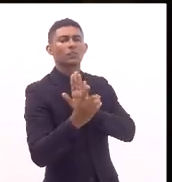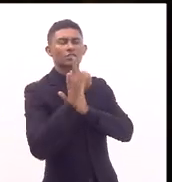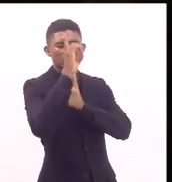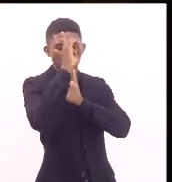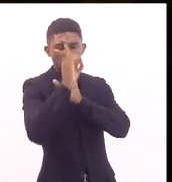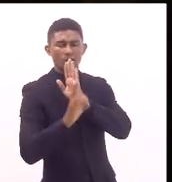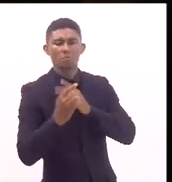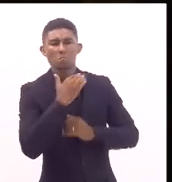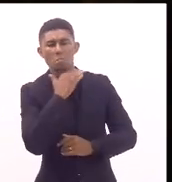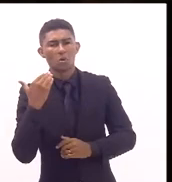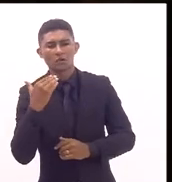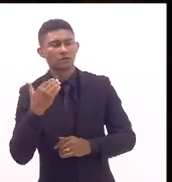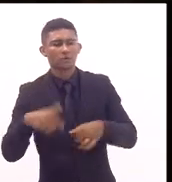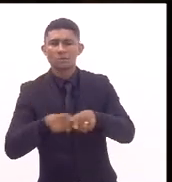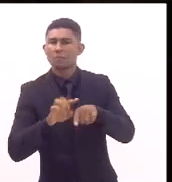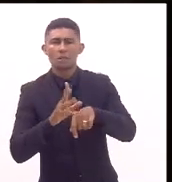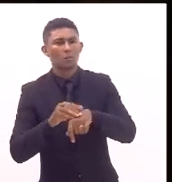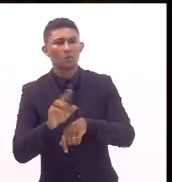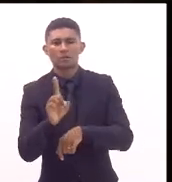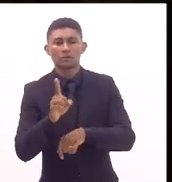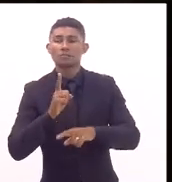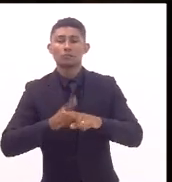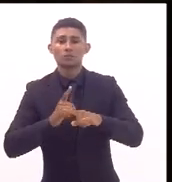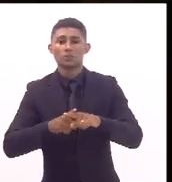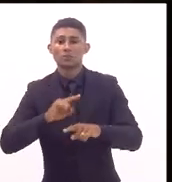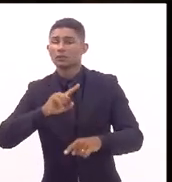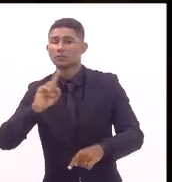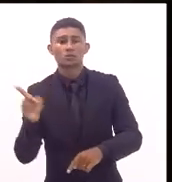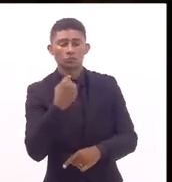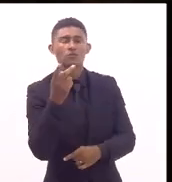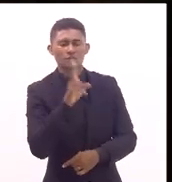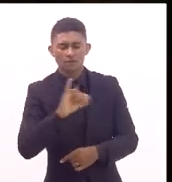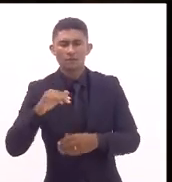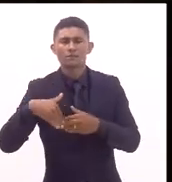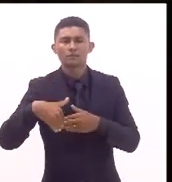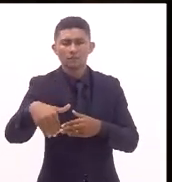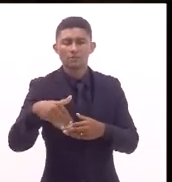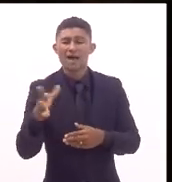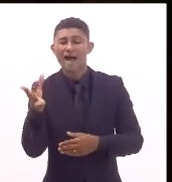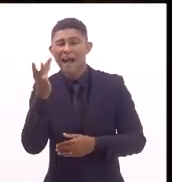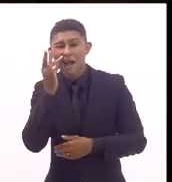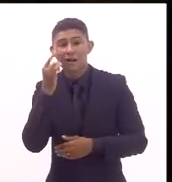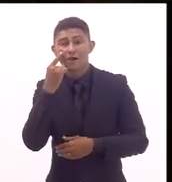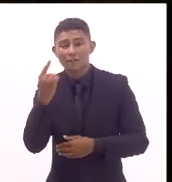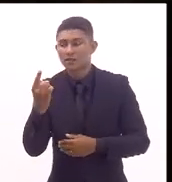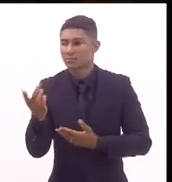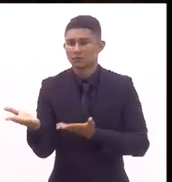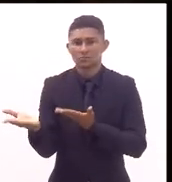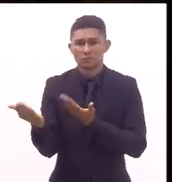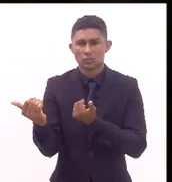nem de adoecer porque ela veremos de ver essa Juventude